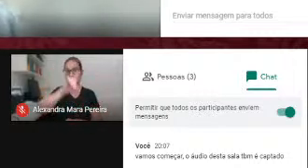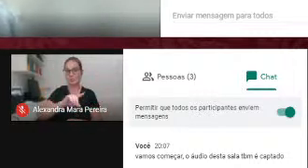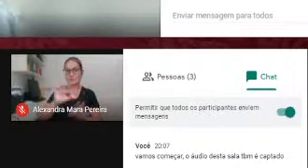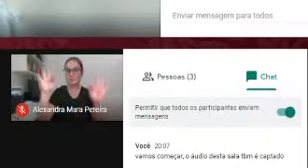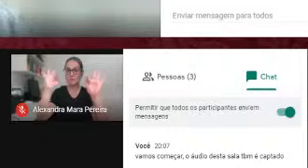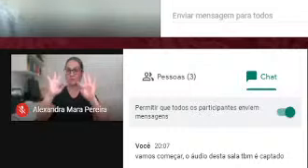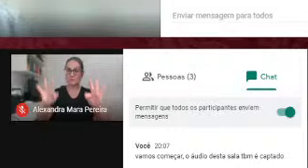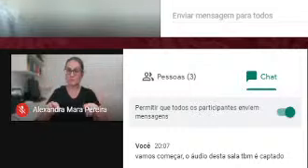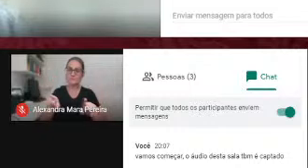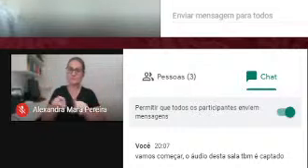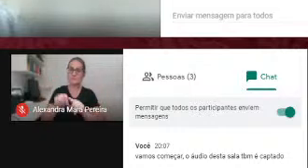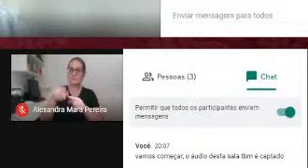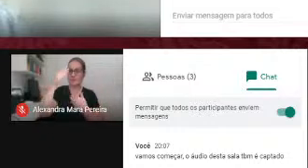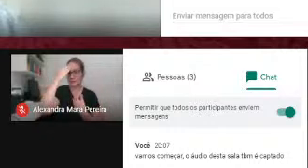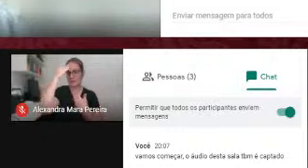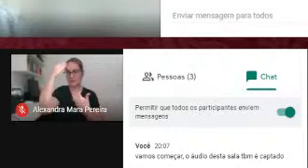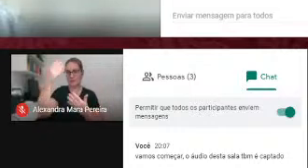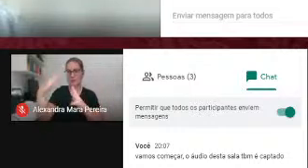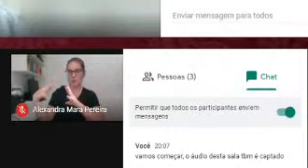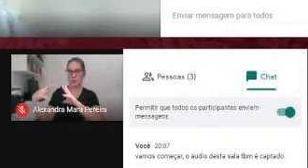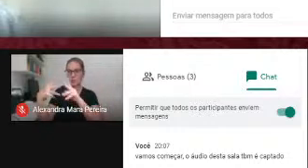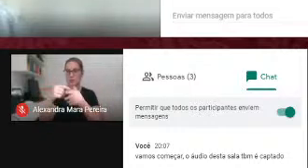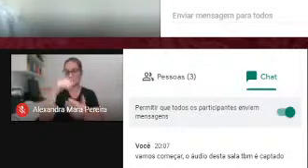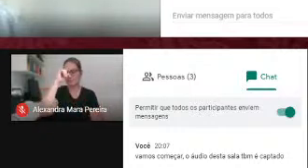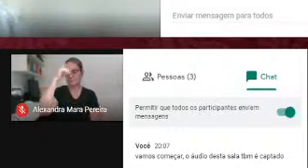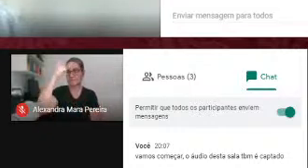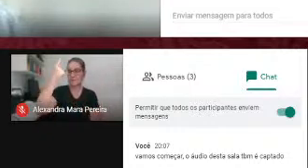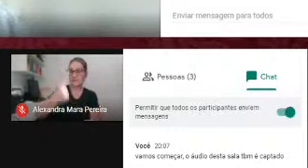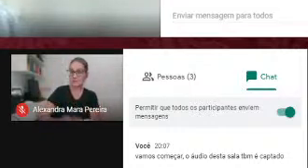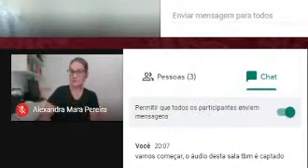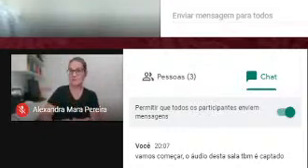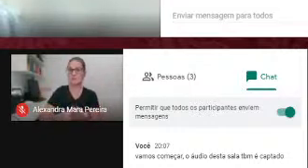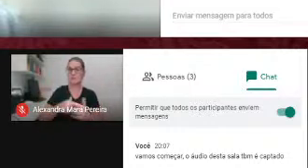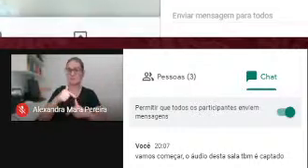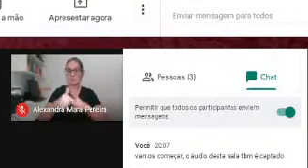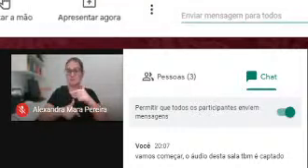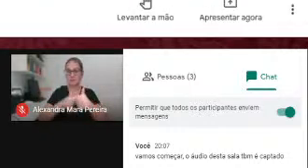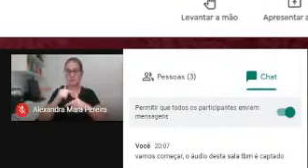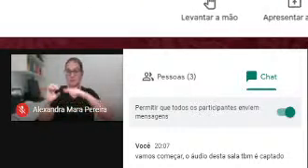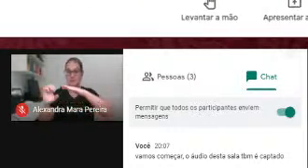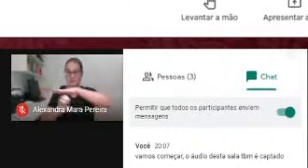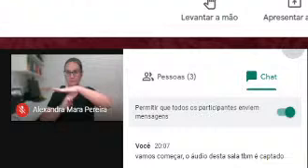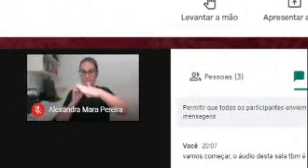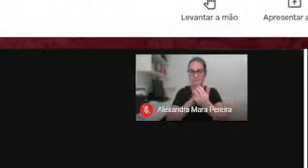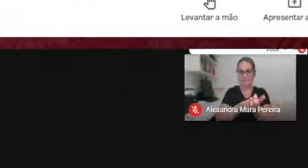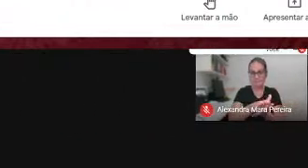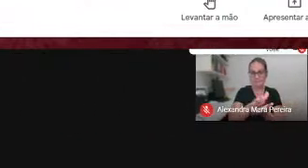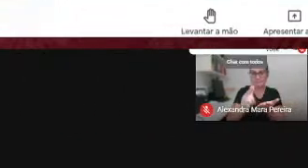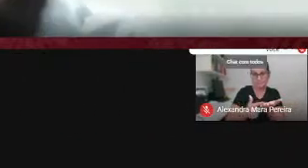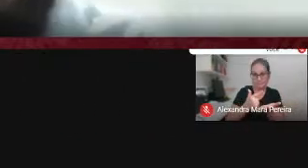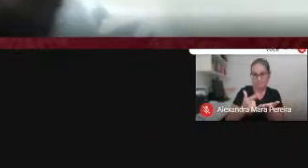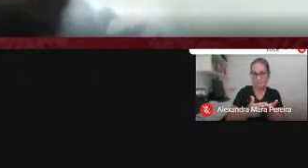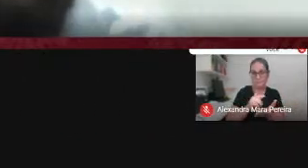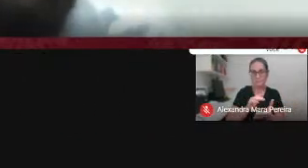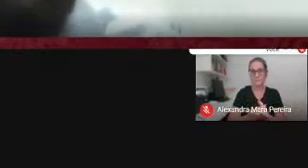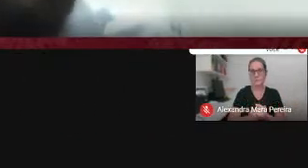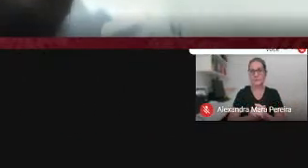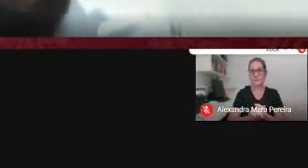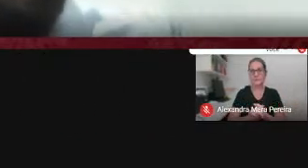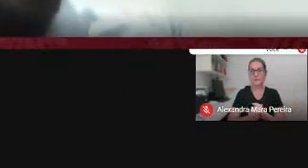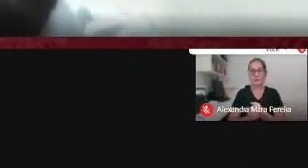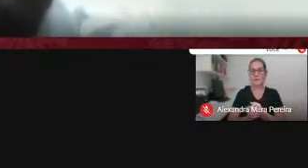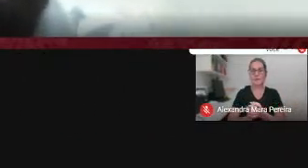agradecimentos a todos que confiaram no trabalho desta editora. na oportunidade, fazemos os nossos